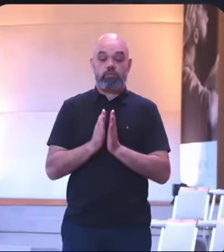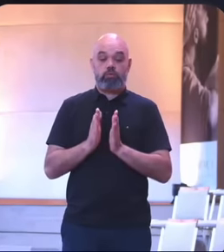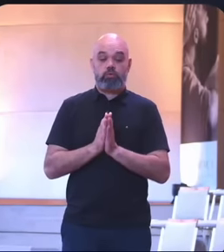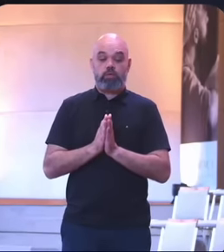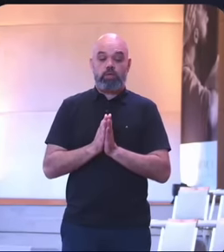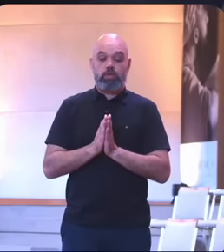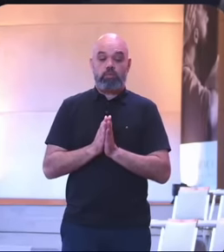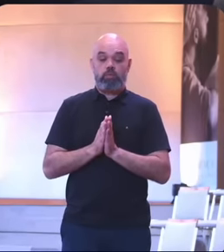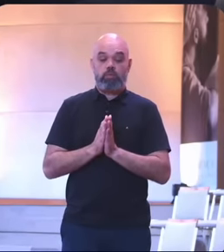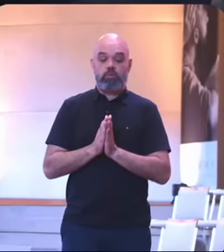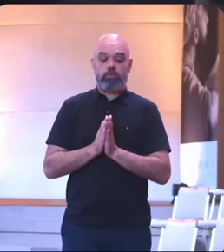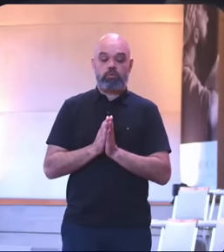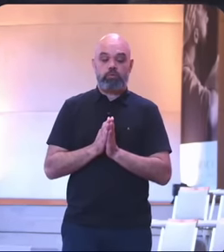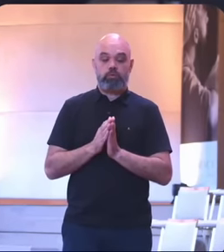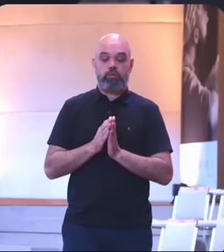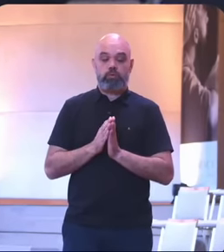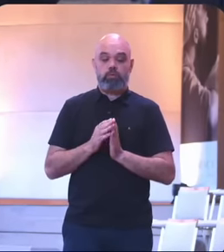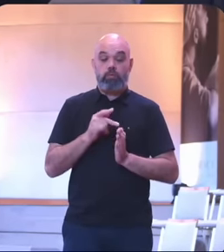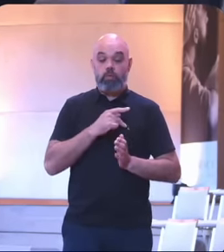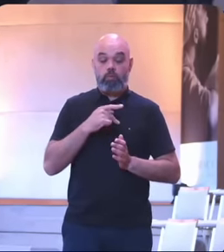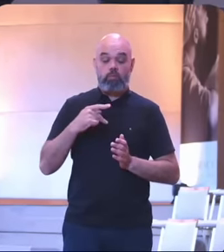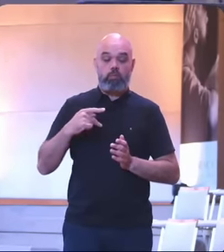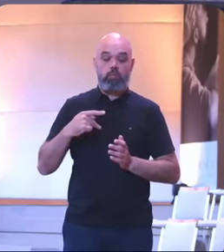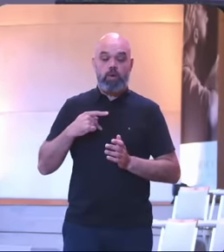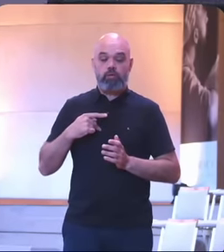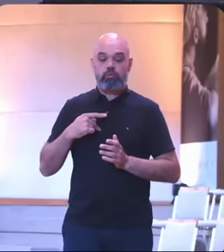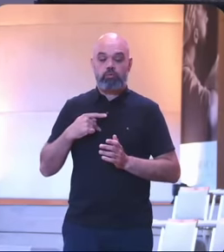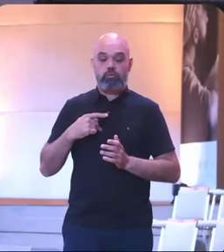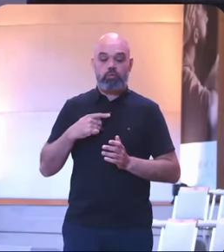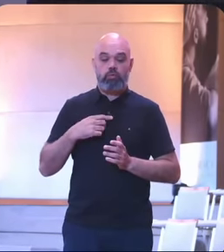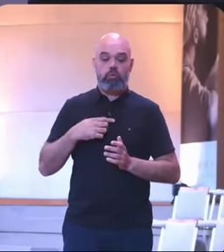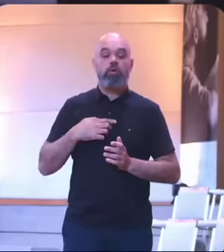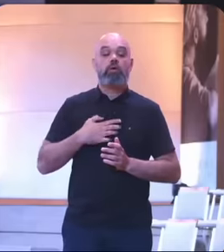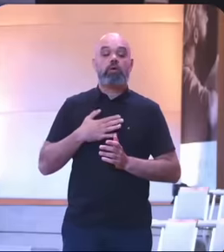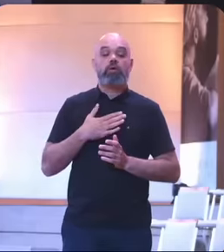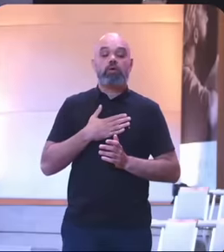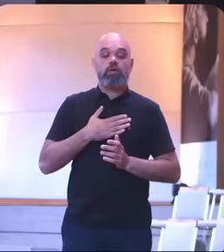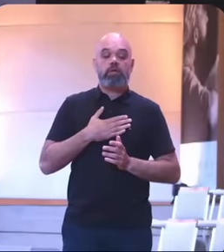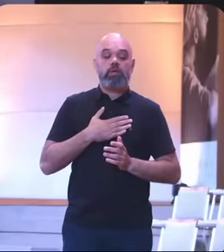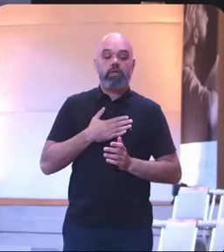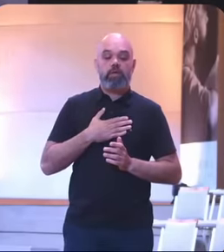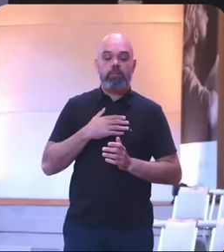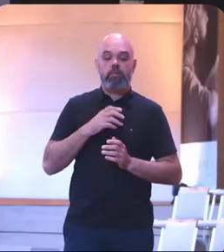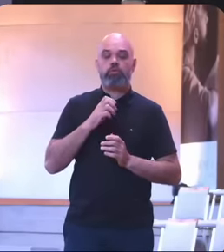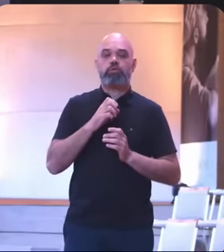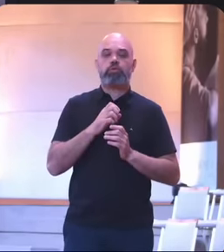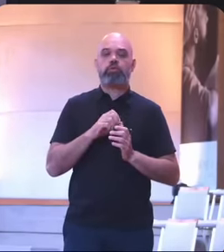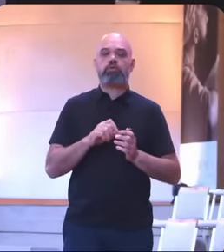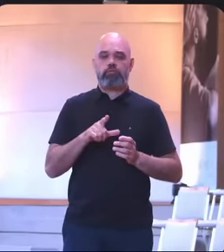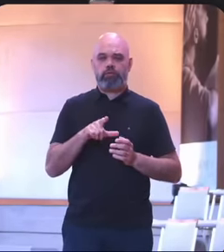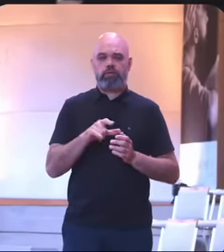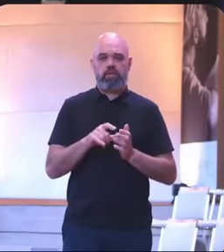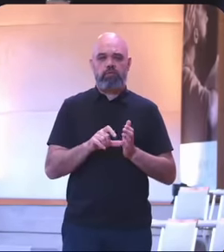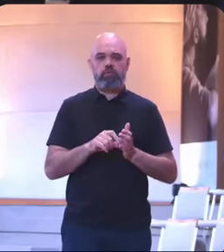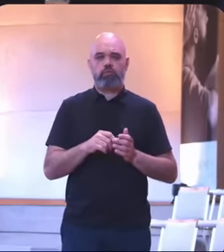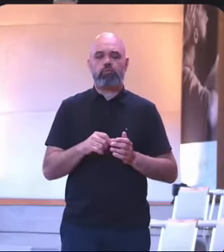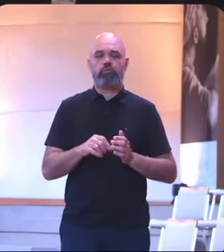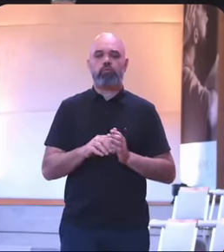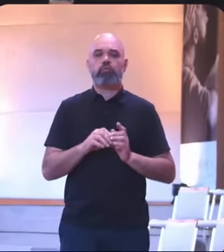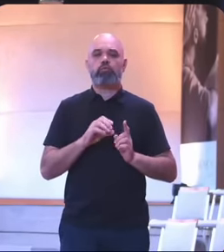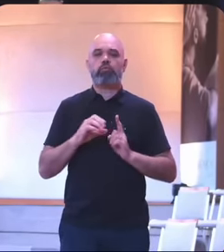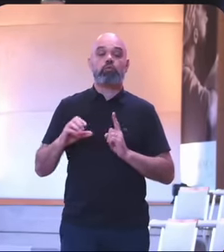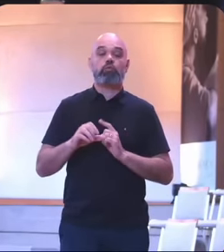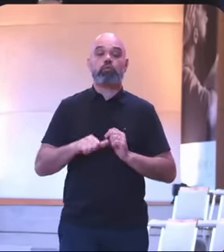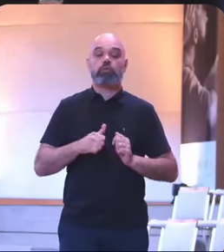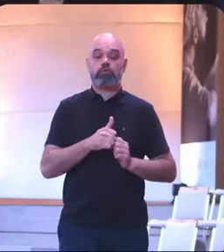pastor no interior do Pará. Ele teve um AVC. Quantos estavam de manhã aqui no culto das 11? Gente,